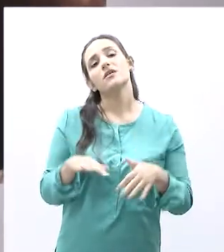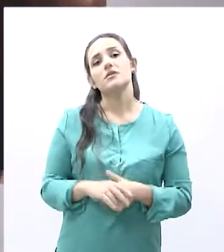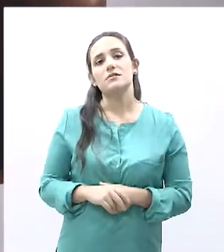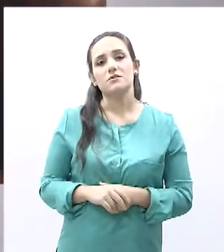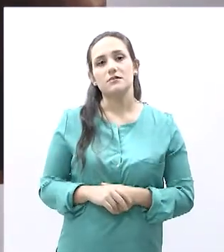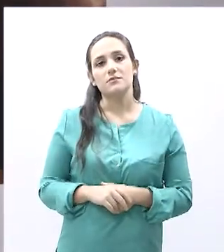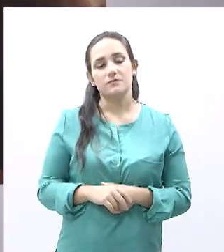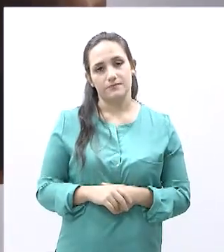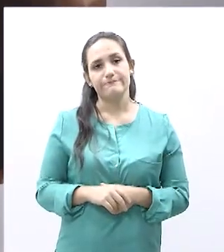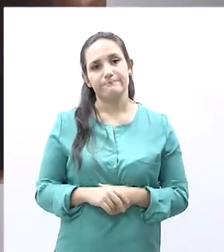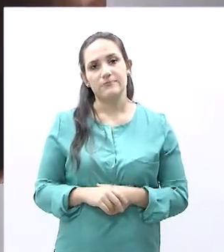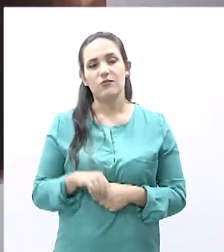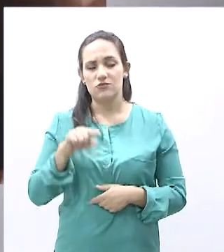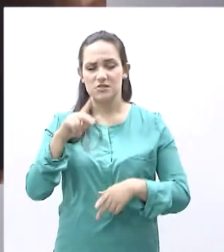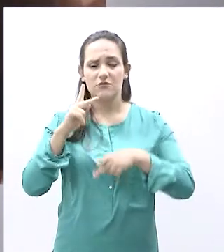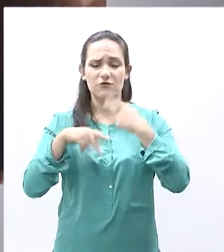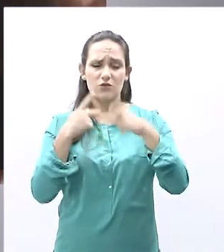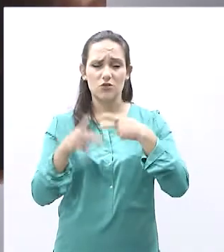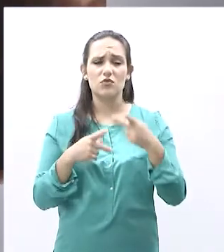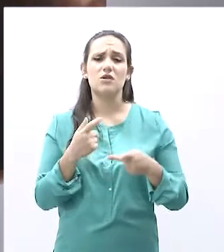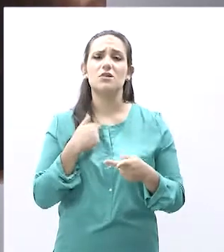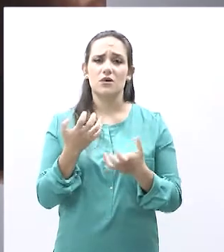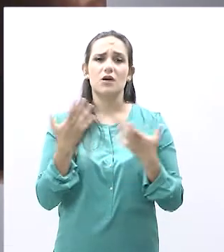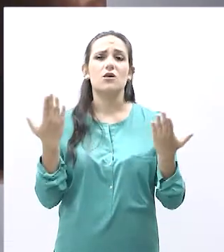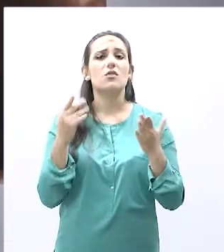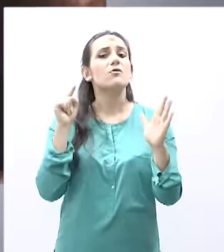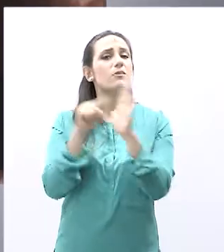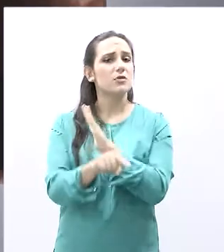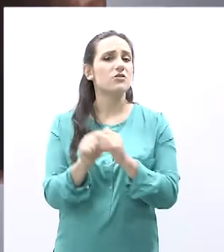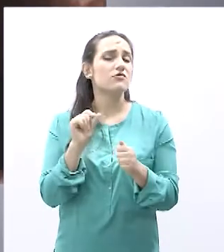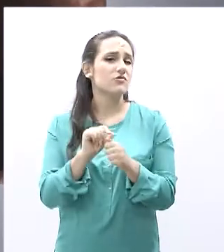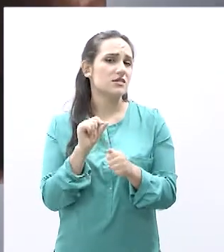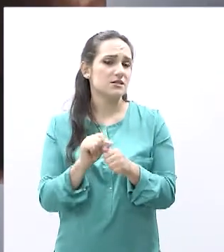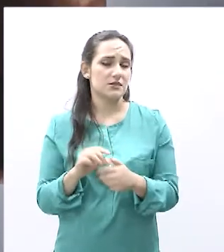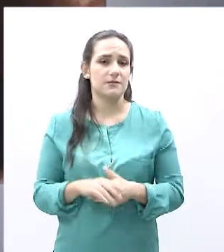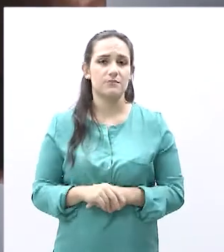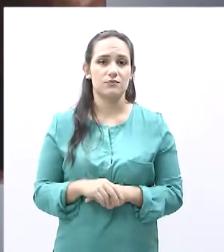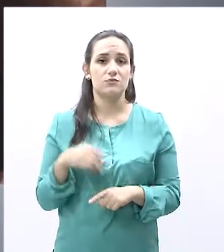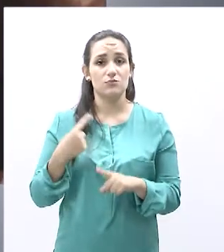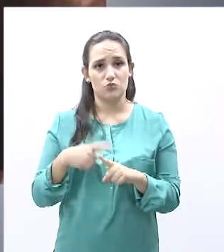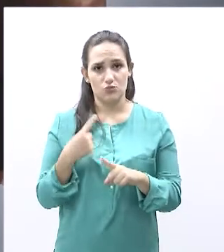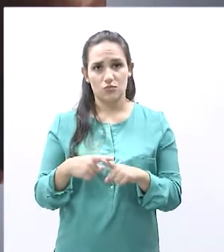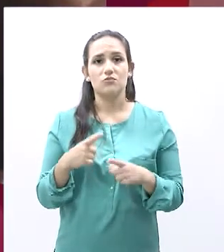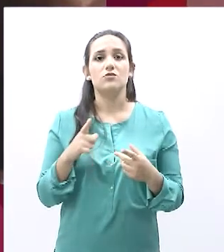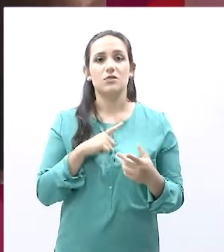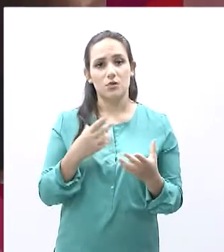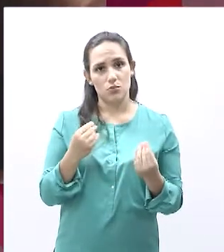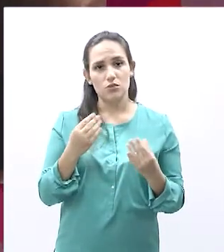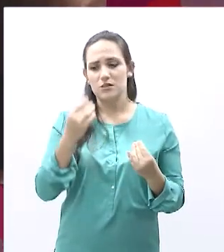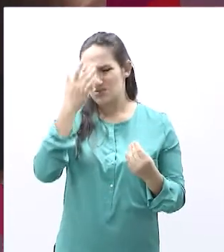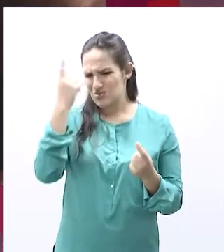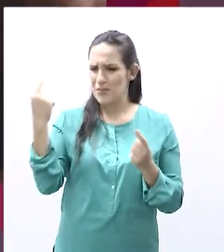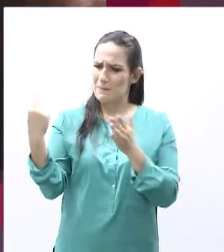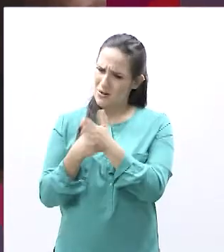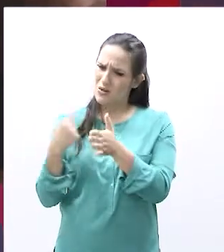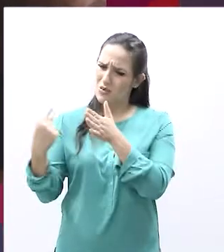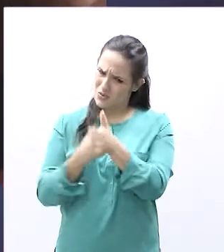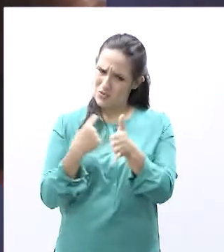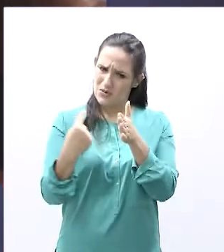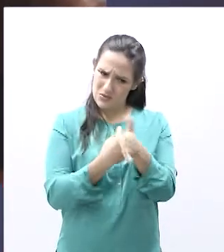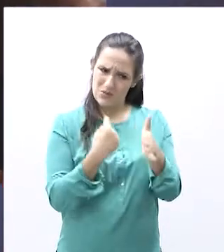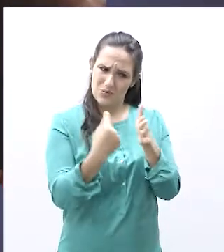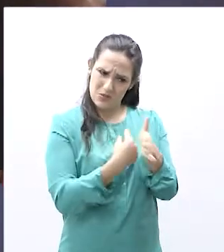doutora, até com base nessa sua resposta, eu ia até fazer uma pergunta, porque a gente recebe com uma certa